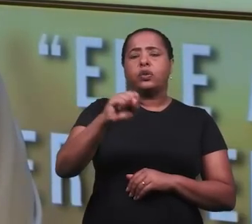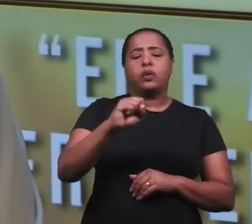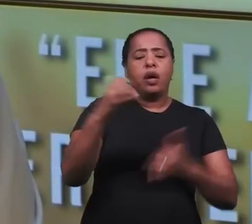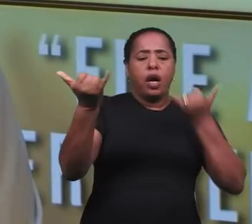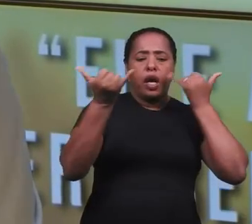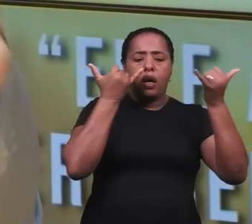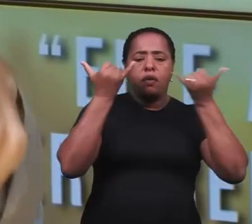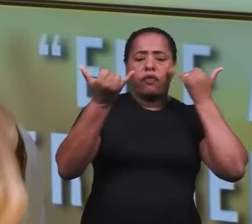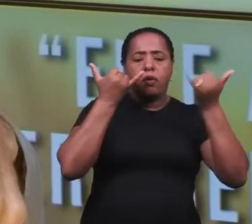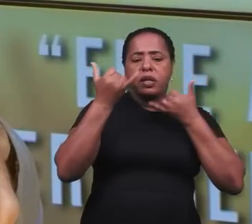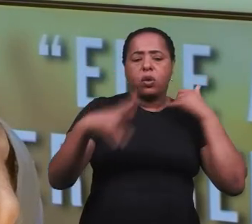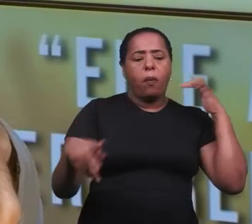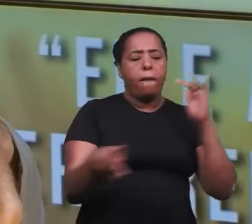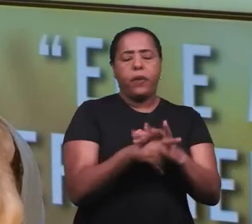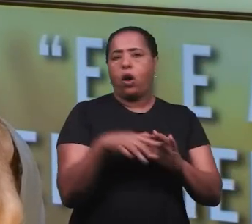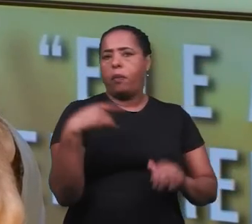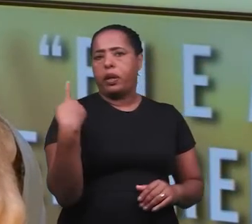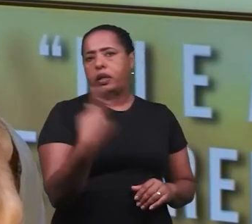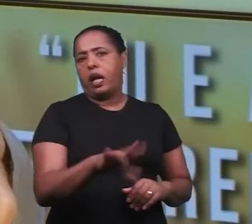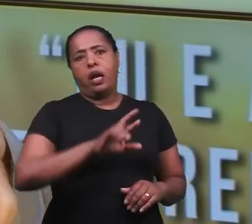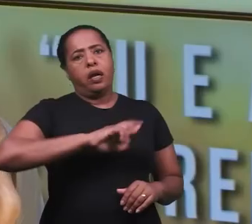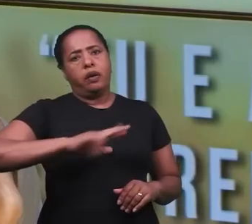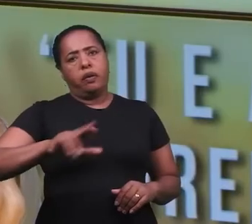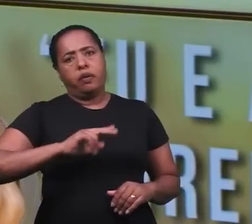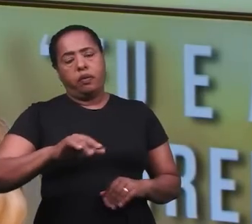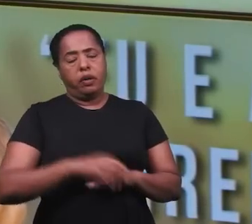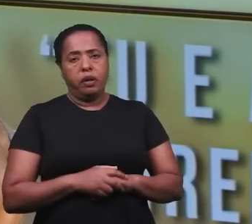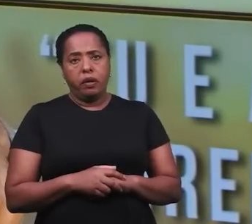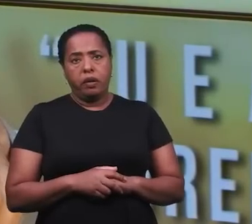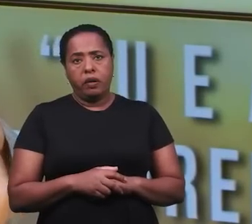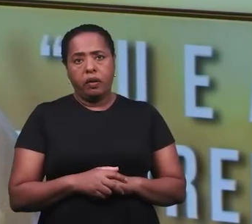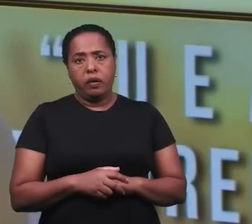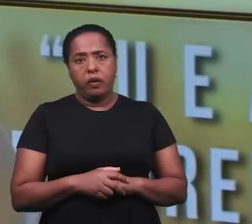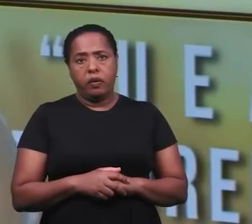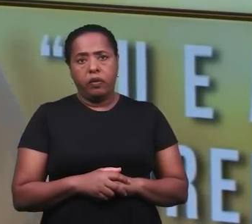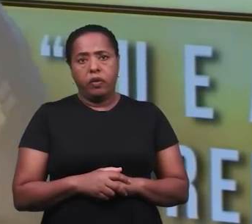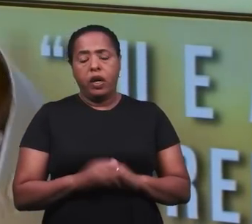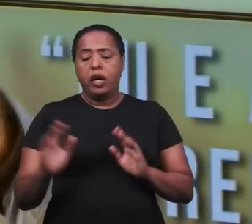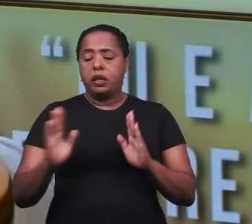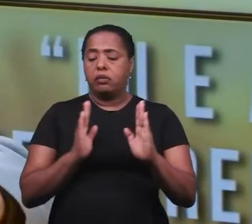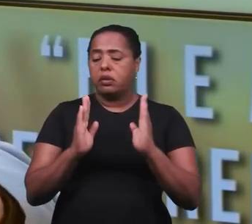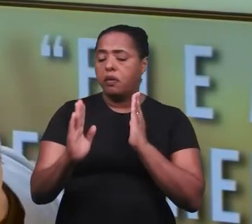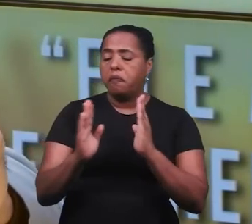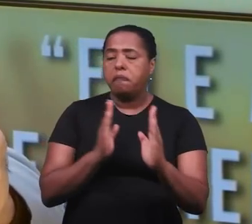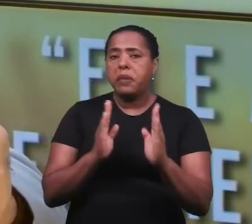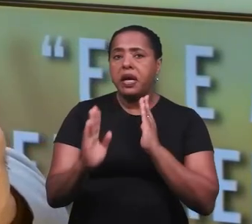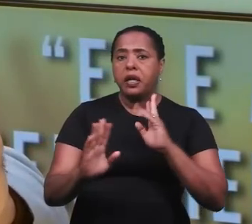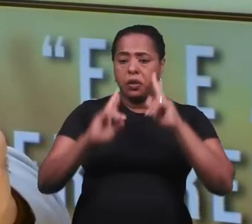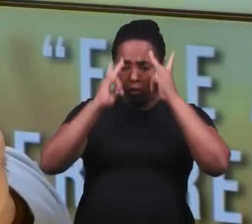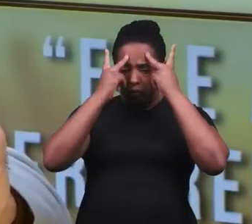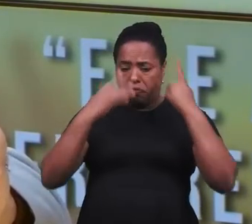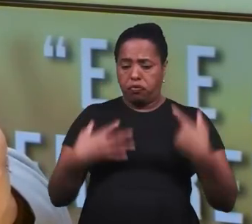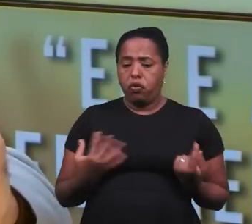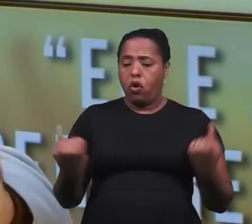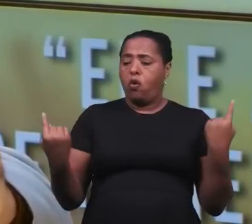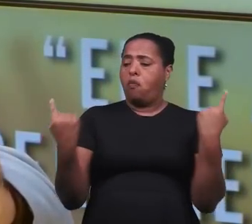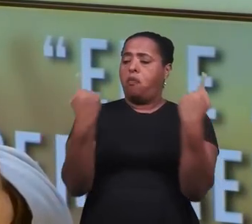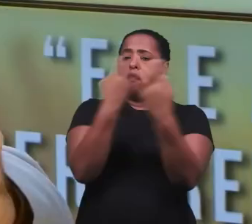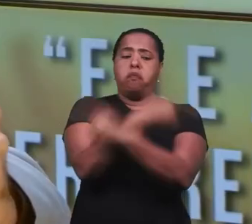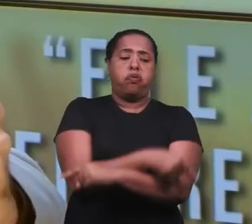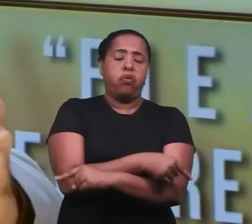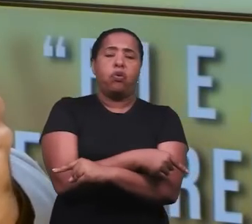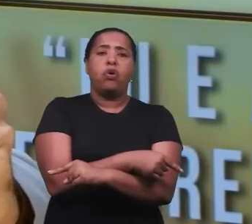na universidade. Mas hoje uma criança de 8 anos ela já passa a ter aquela informação que não é para ela, não é viável.